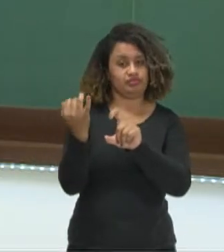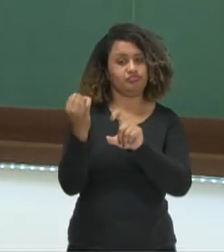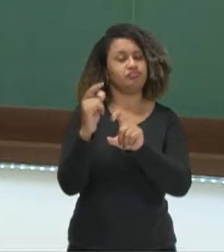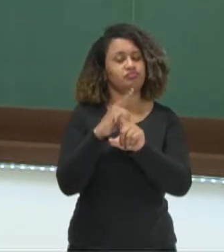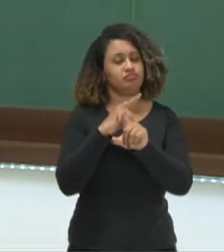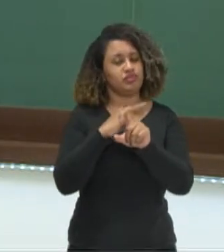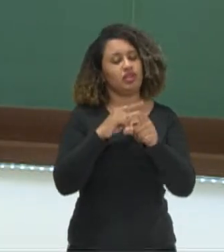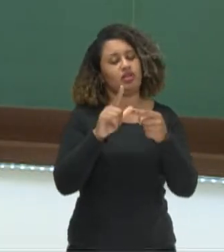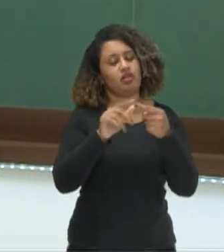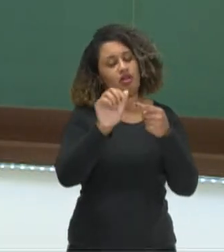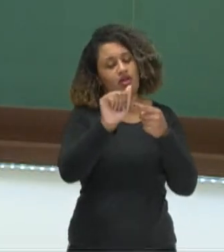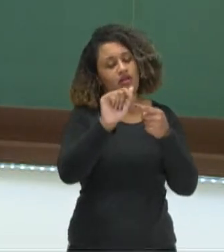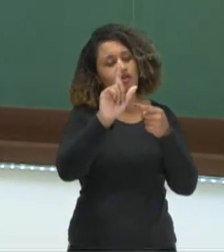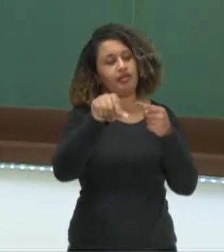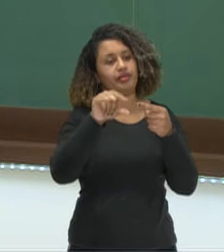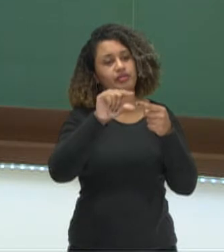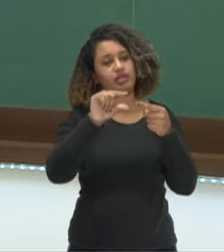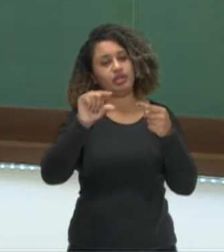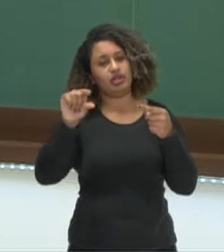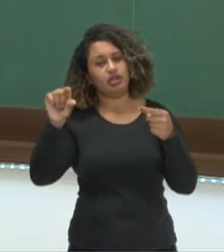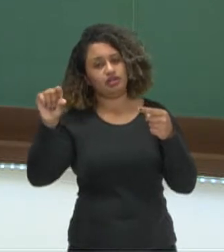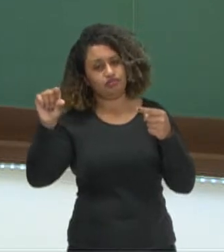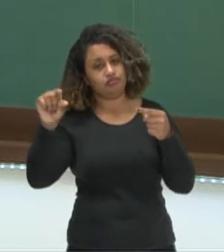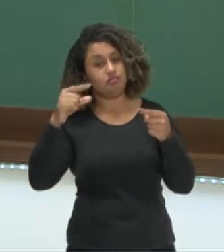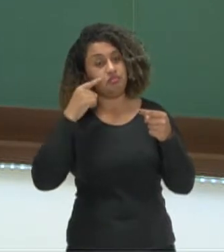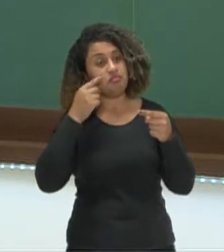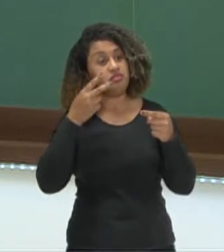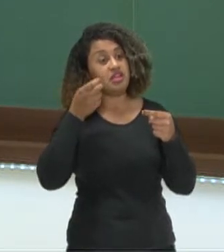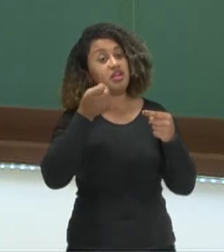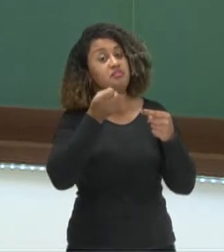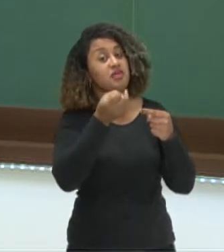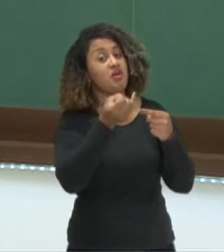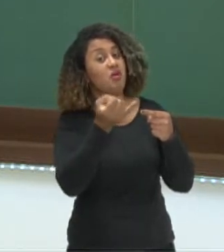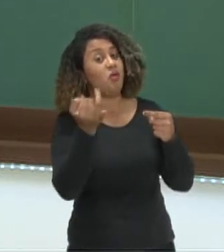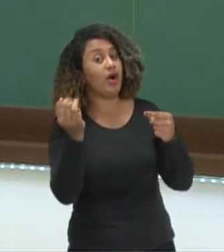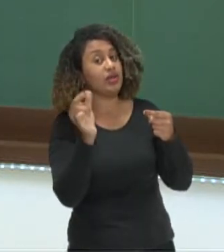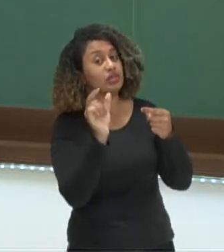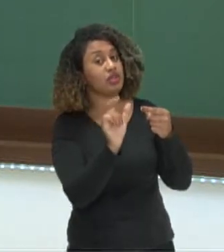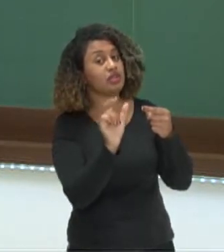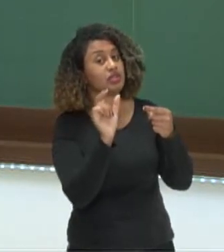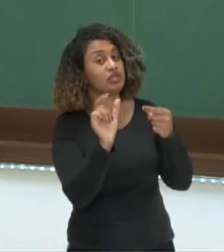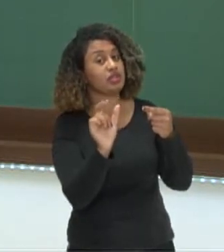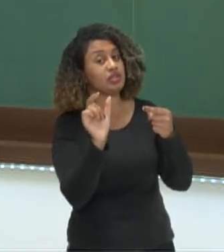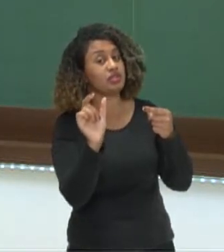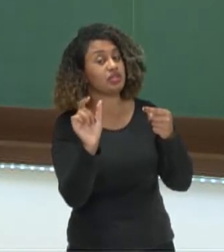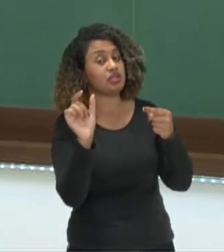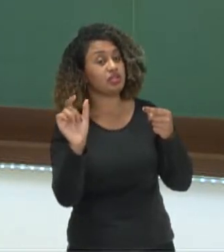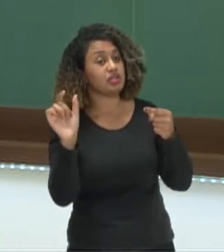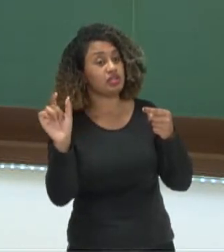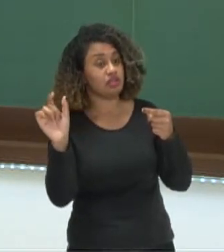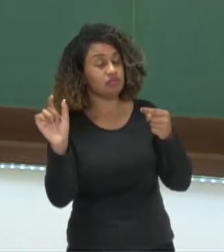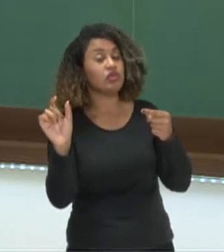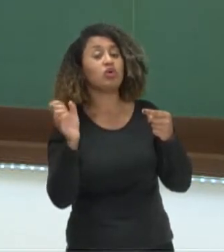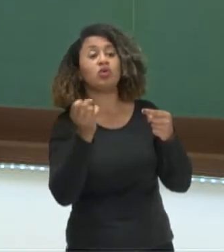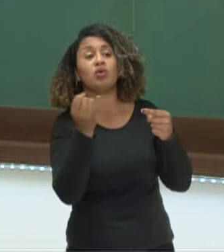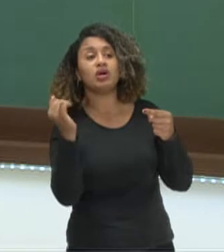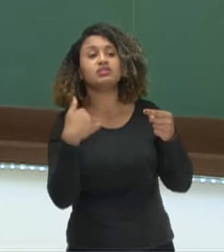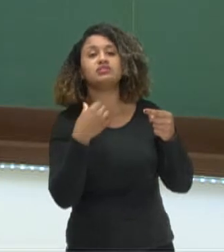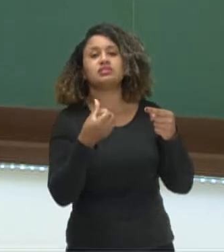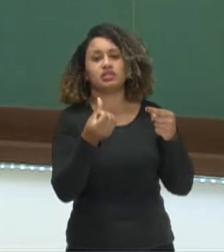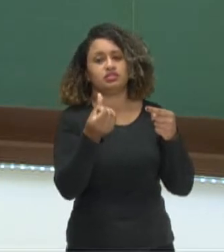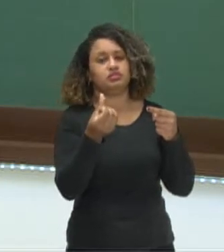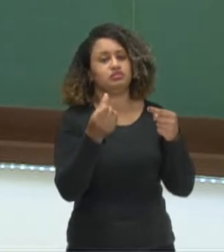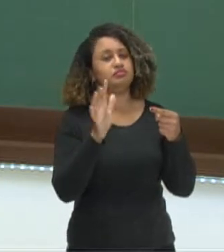vezes 3 vezes 3 vezes 3. Pessoal, repare a quantidade que ele repete. Ele repete 1, 2, 3, 4, 5,